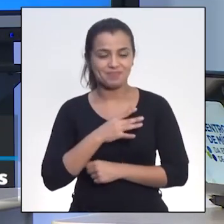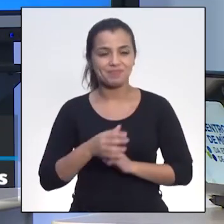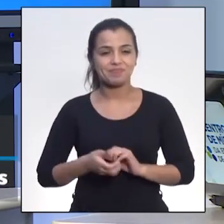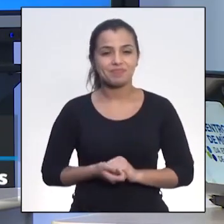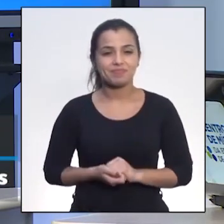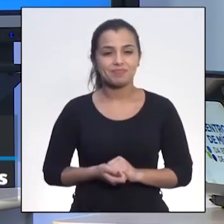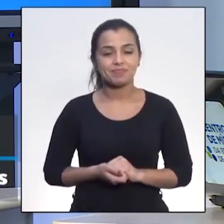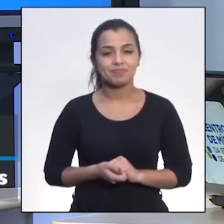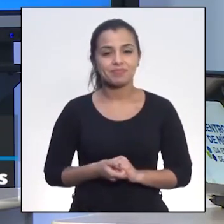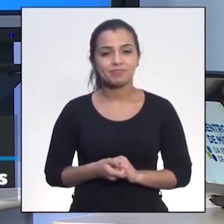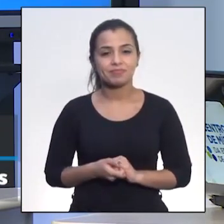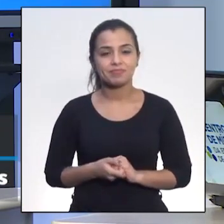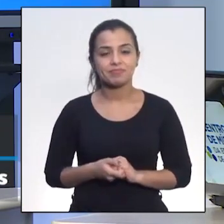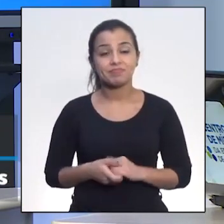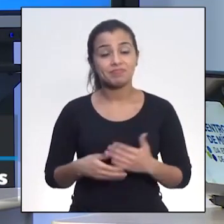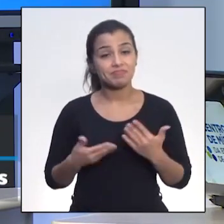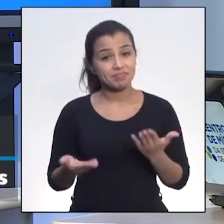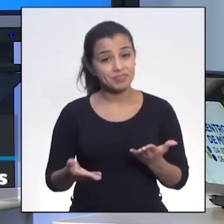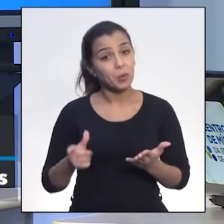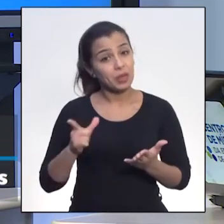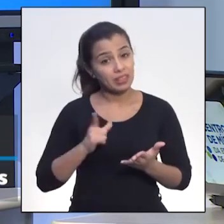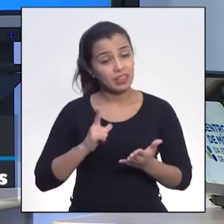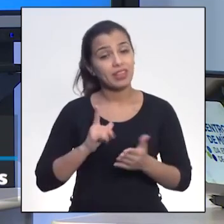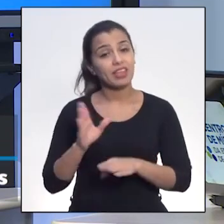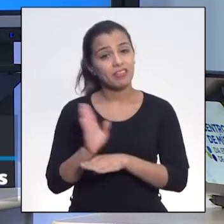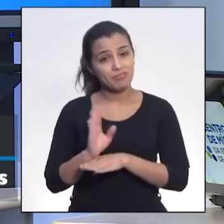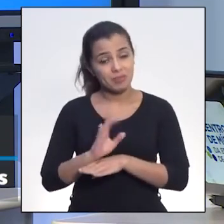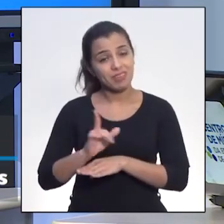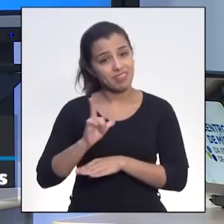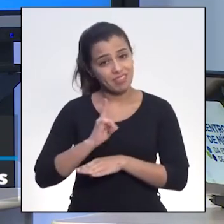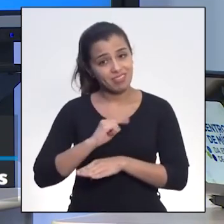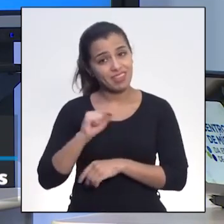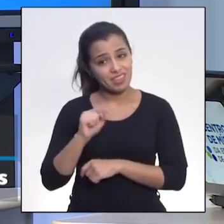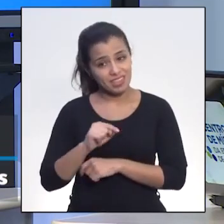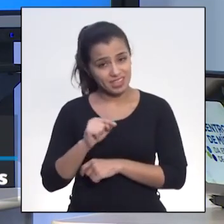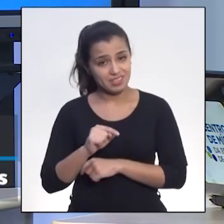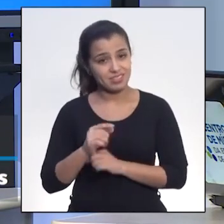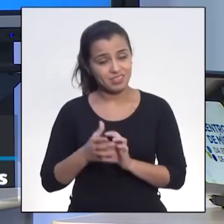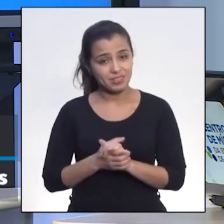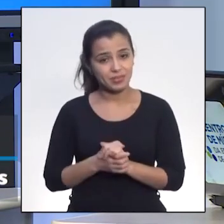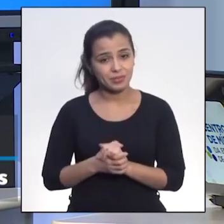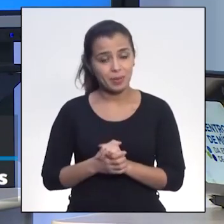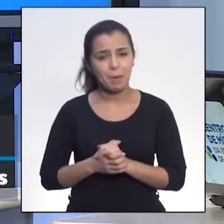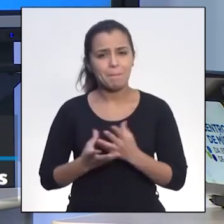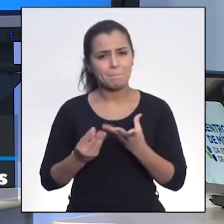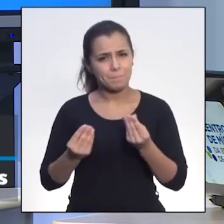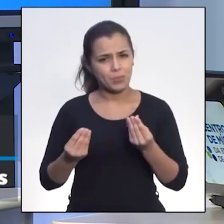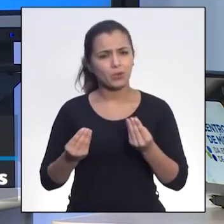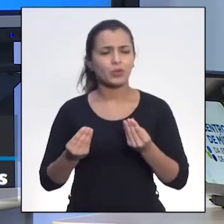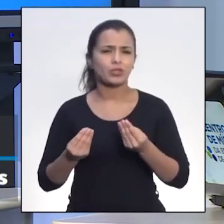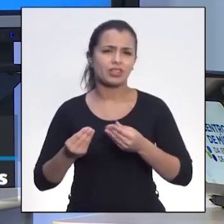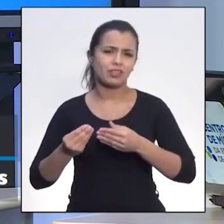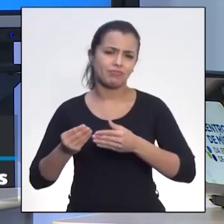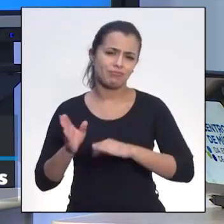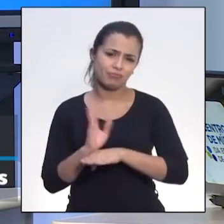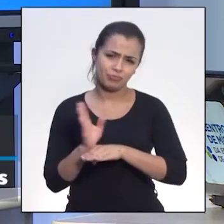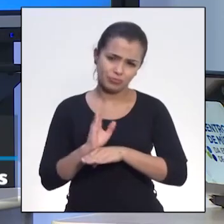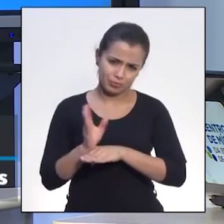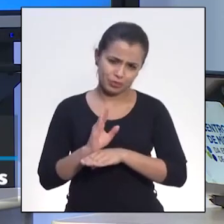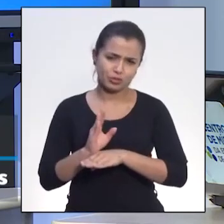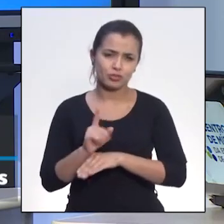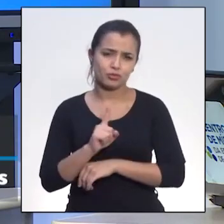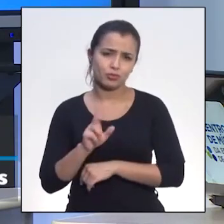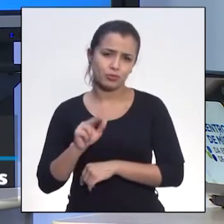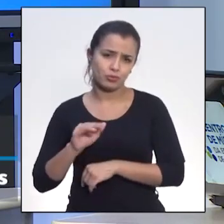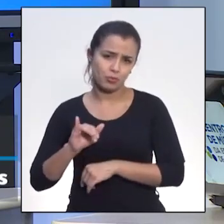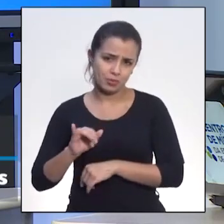medo. Então, tem filmes que se estruturam, de terror se estruturam em cima disso. Muitos filmes de zumbi, inclusive, se estruturam em cima disso.